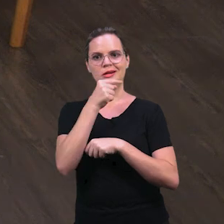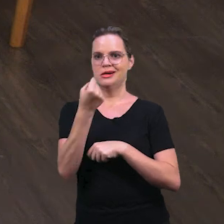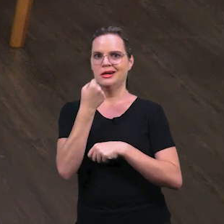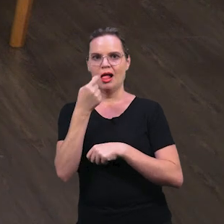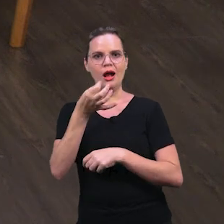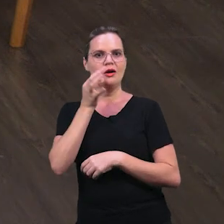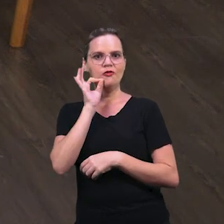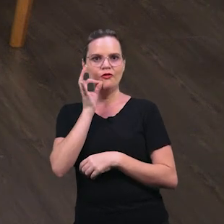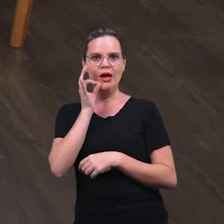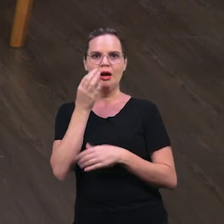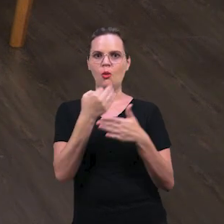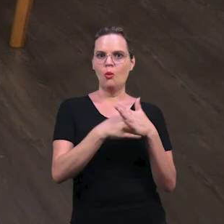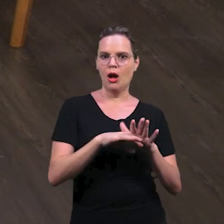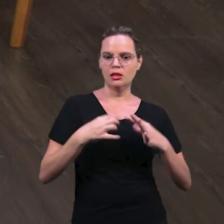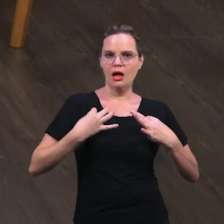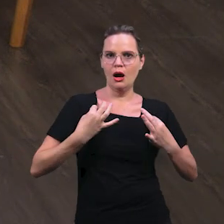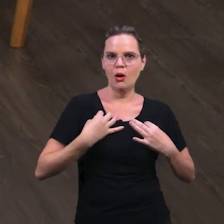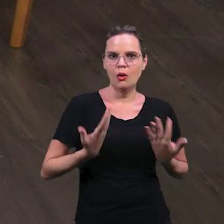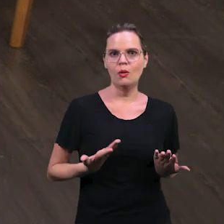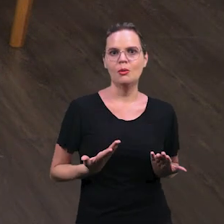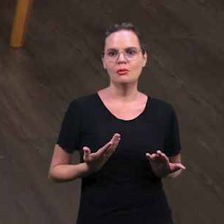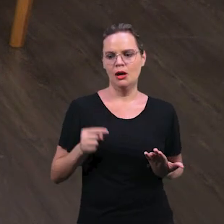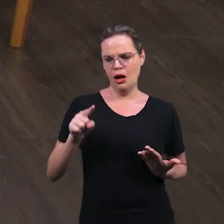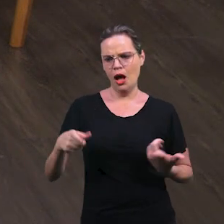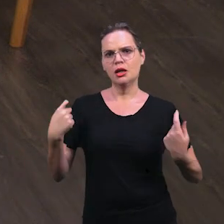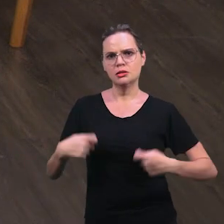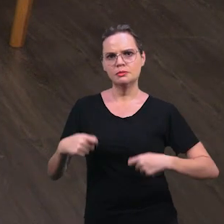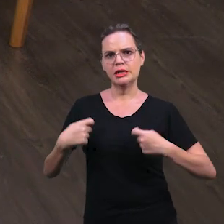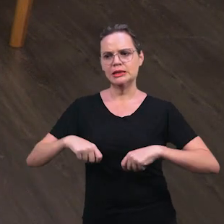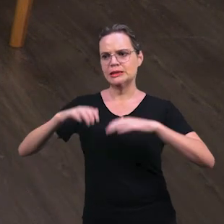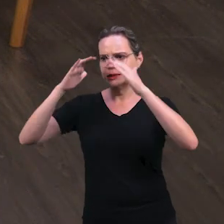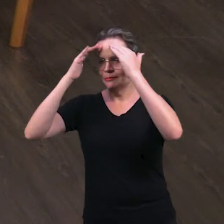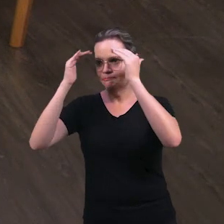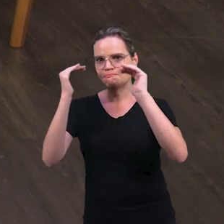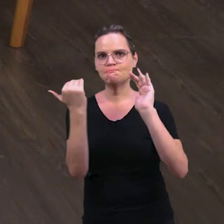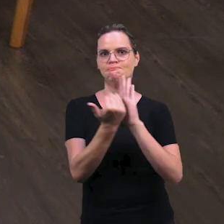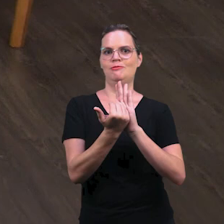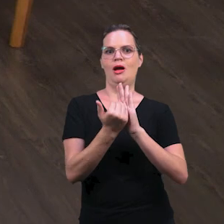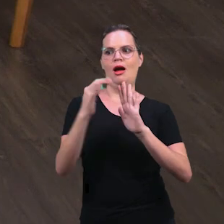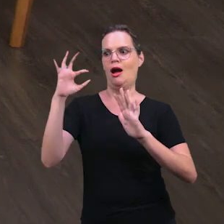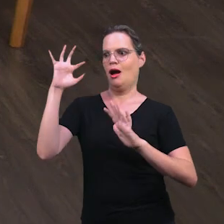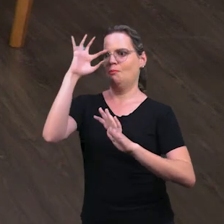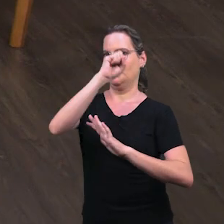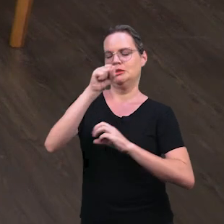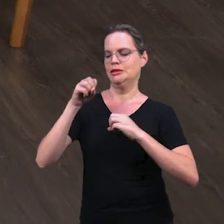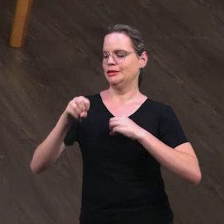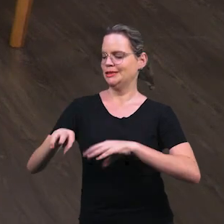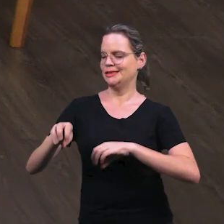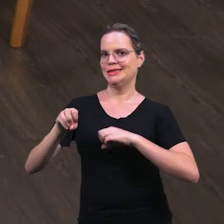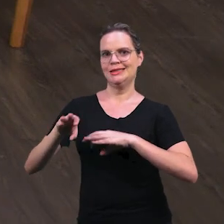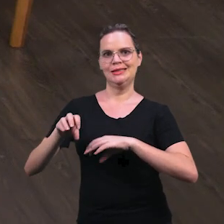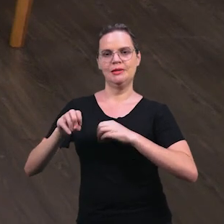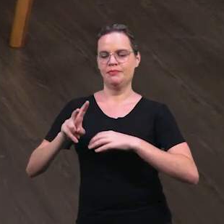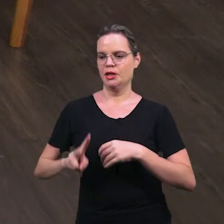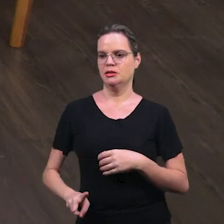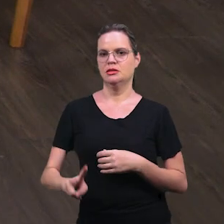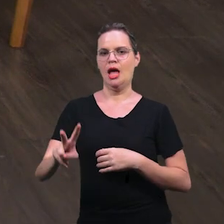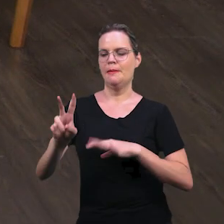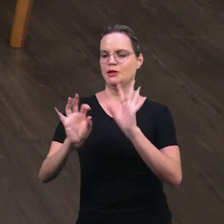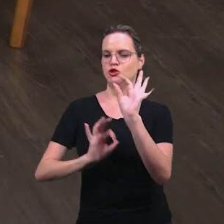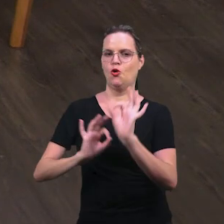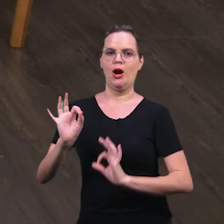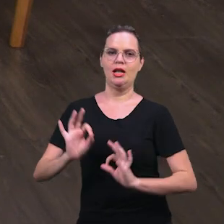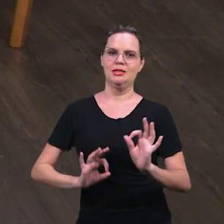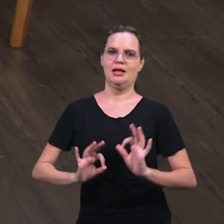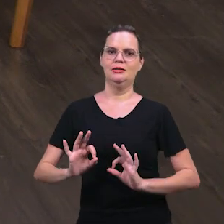o dente, de tomar o café, de guardar a roupa. E elas têm que ser muito bem estabelecidas e sempre com essa visão